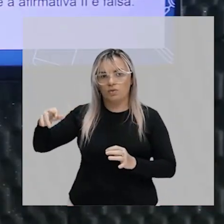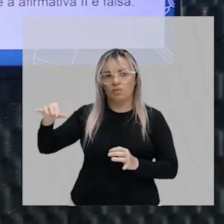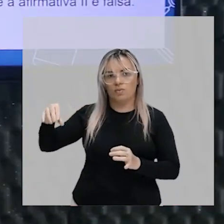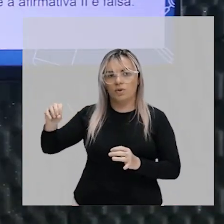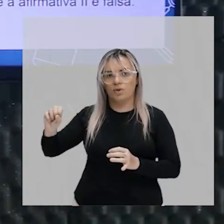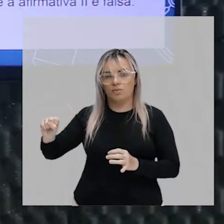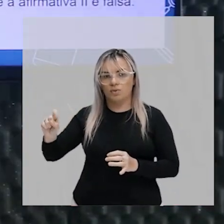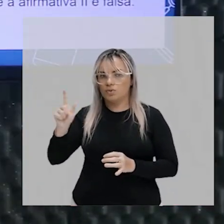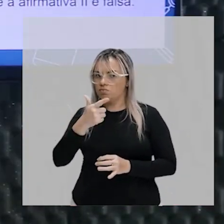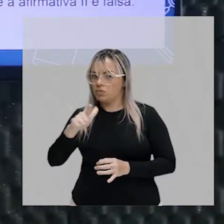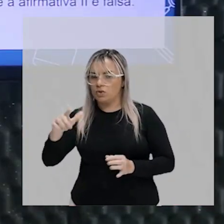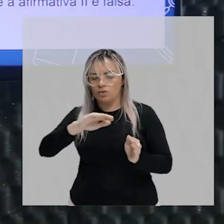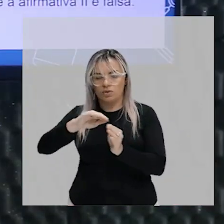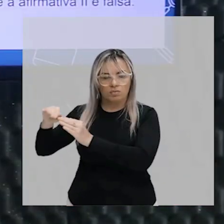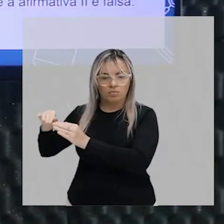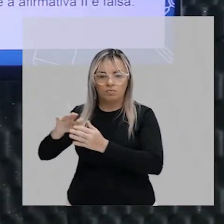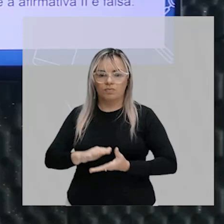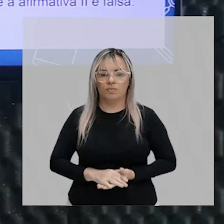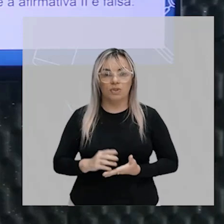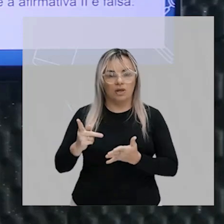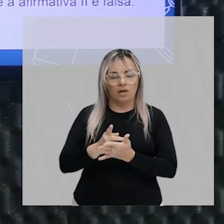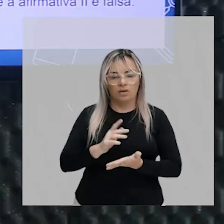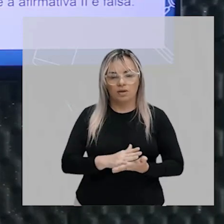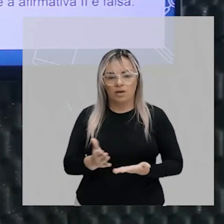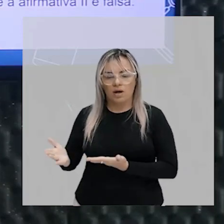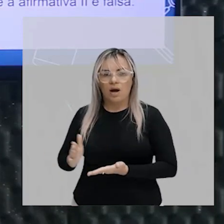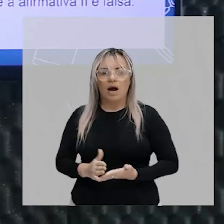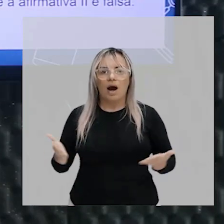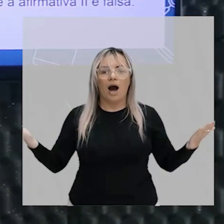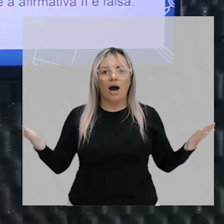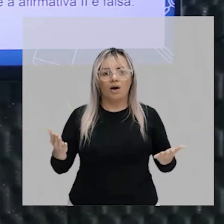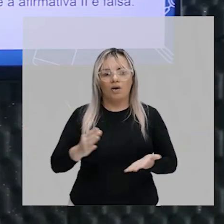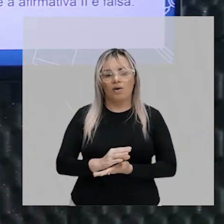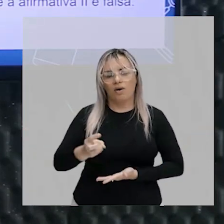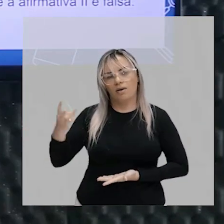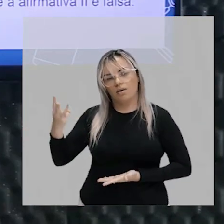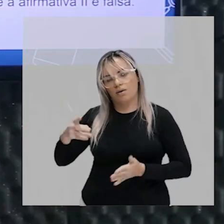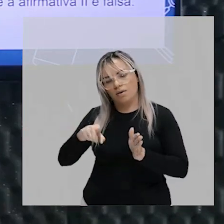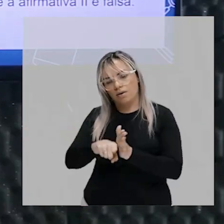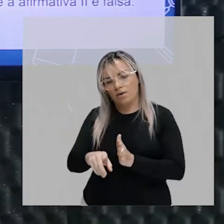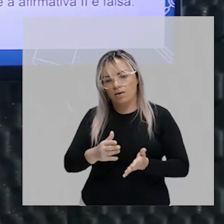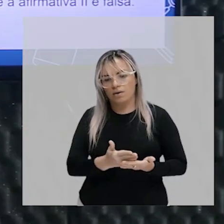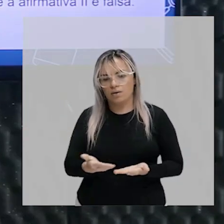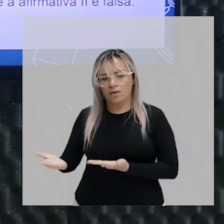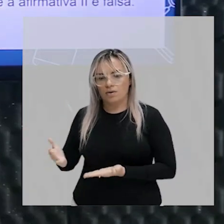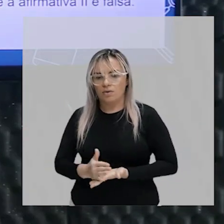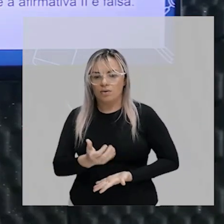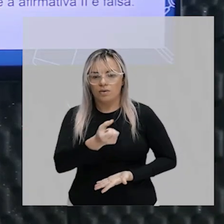continuando Aí temos a questão de número 3 e ela diz o seguinte sobre os números naturais